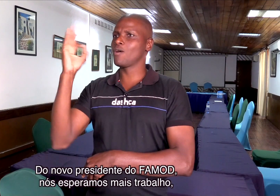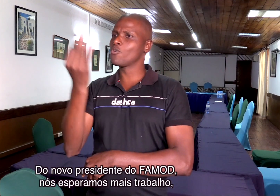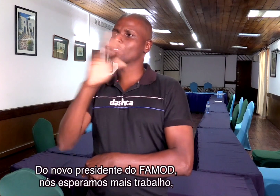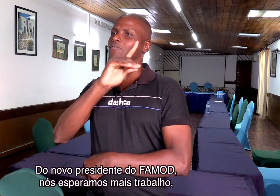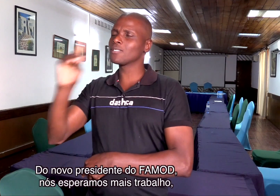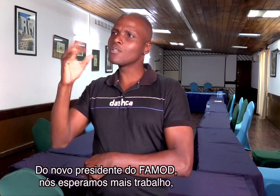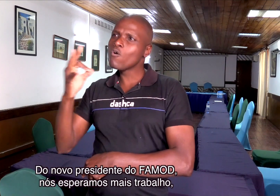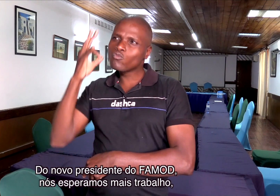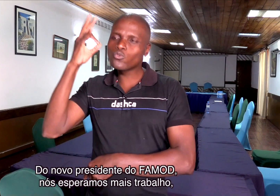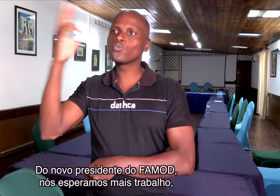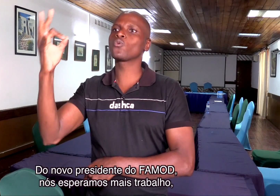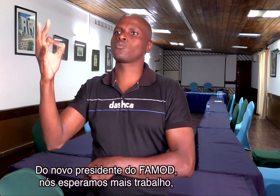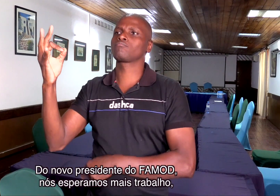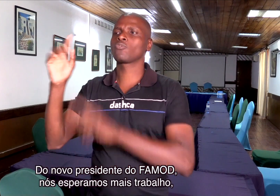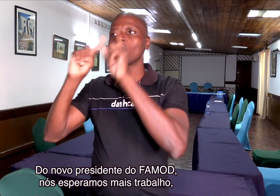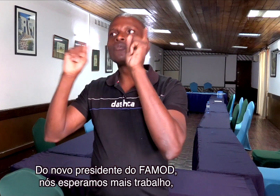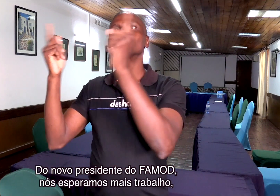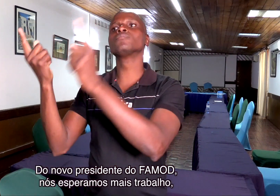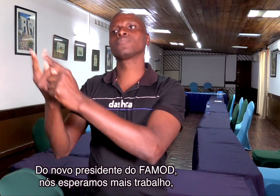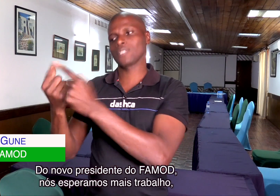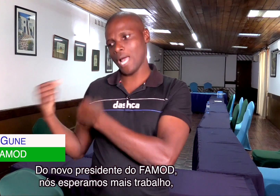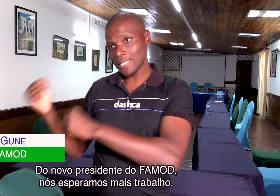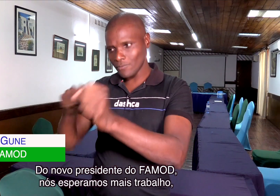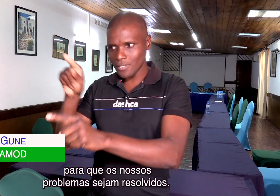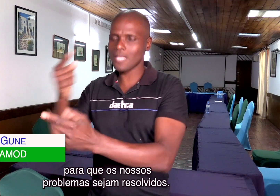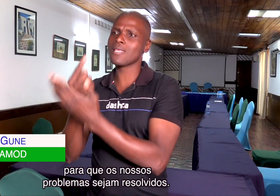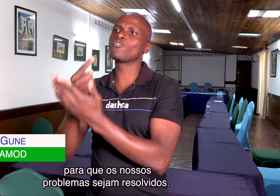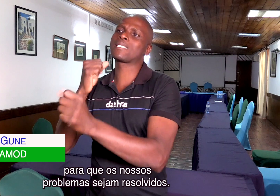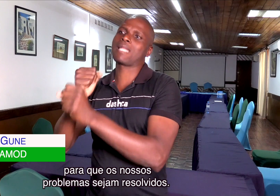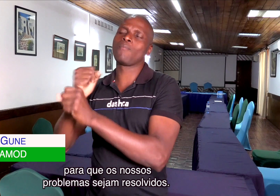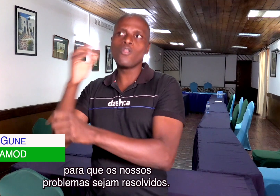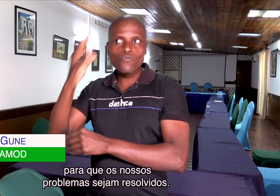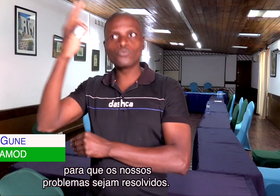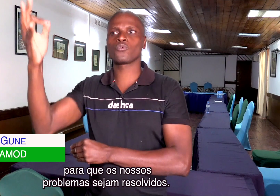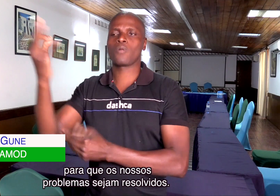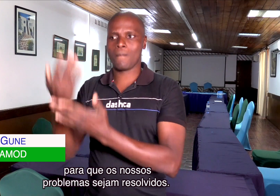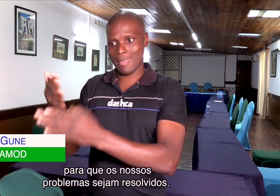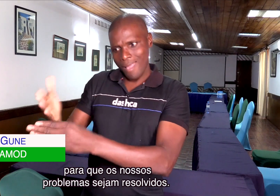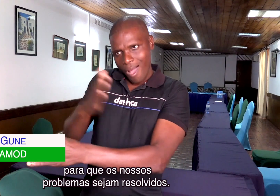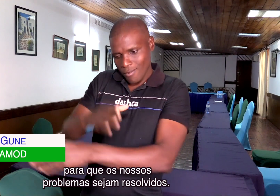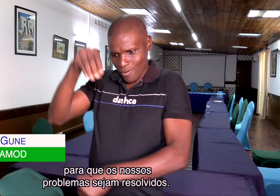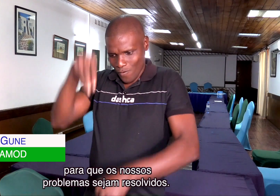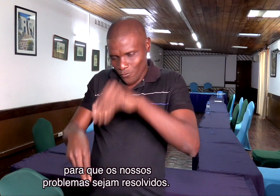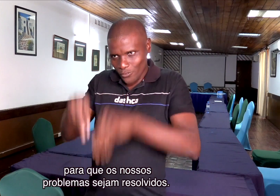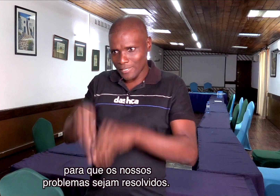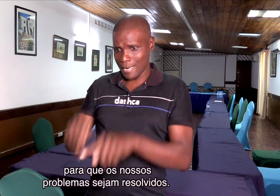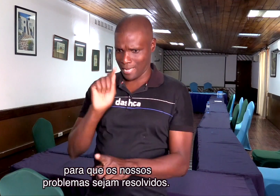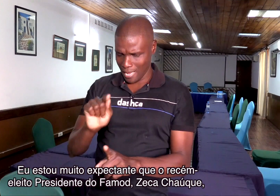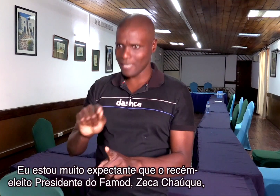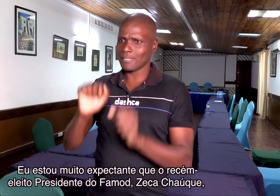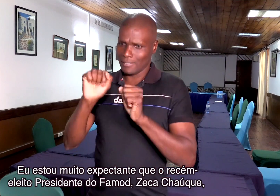Do novo presidente do FAMOD, nós esperamos mais trabalho para que os nossos problemas sejam